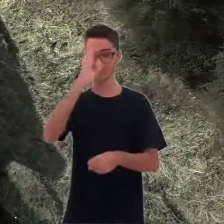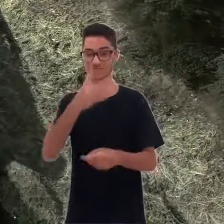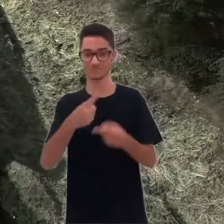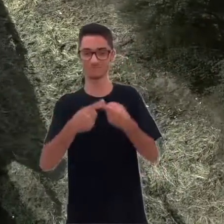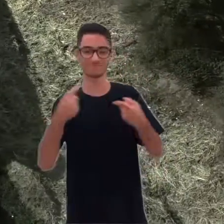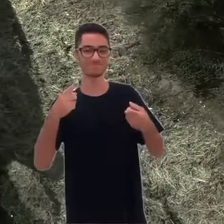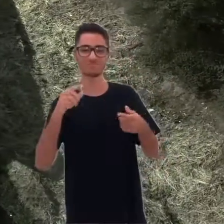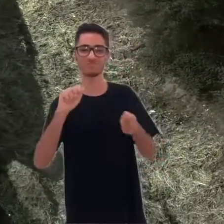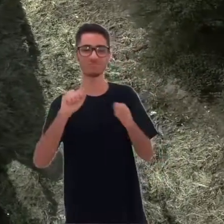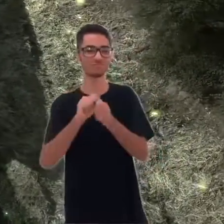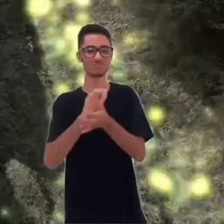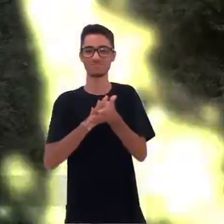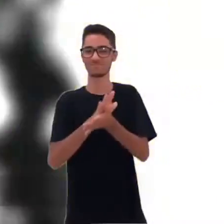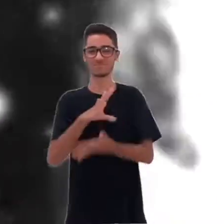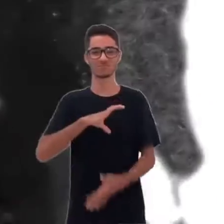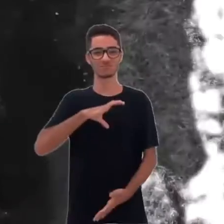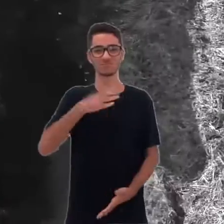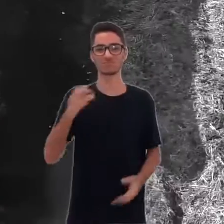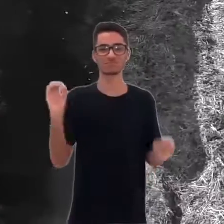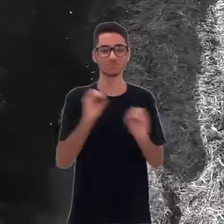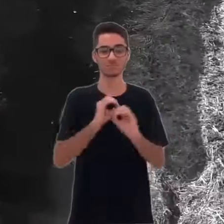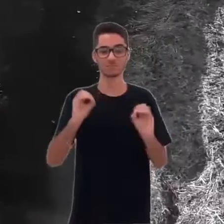como sempre, não fez nada.